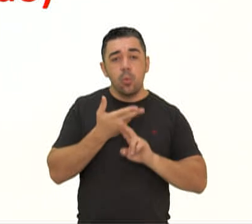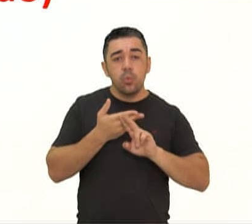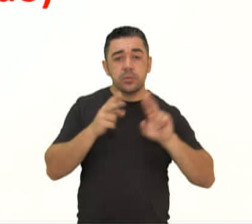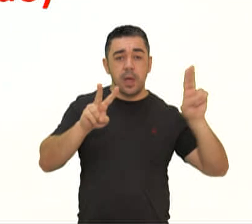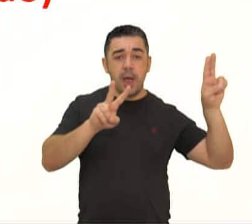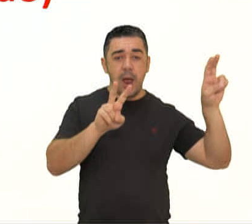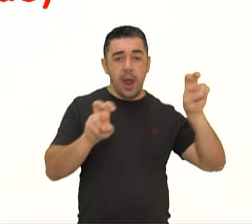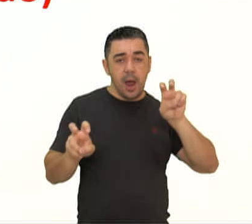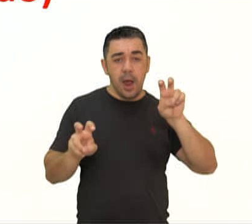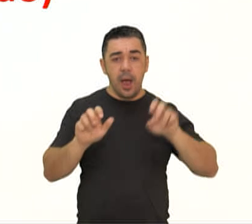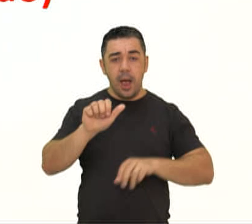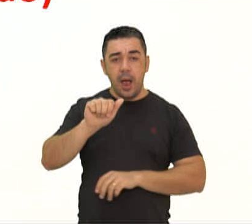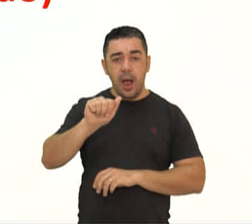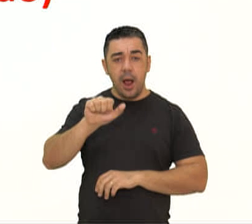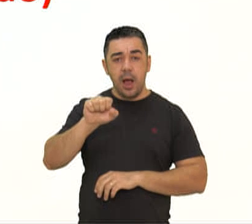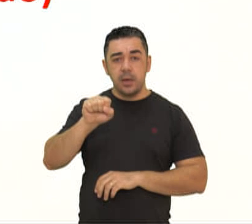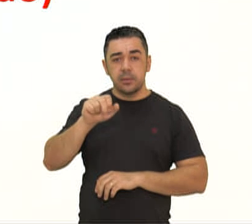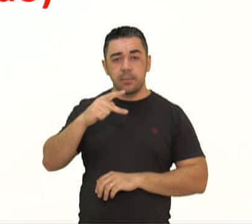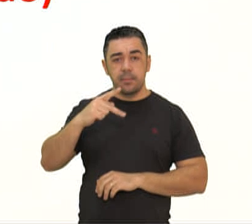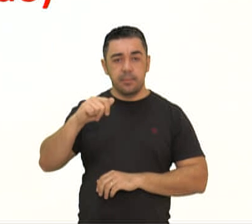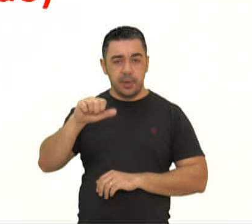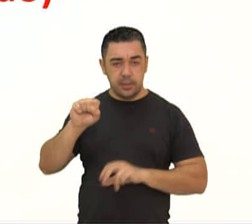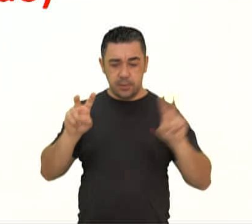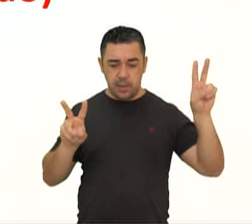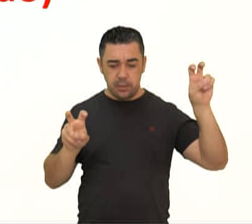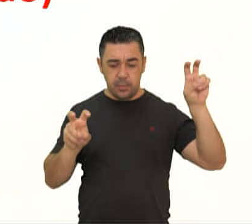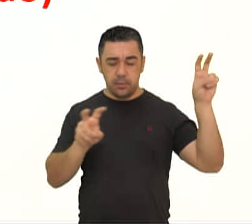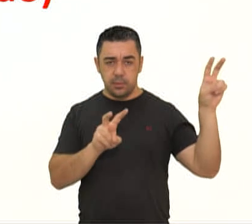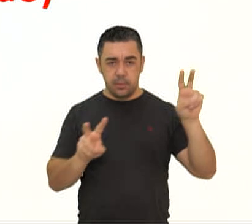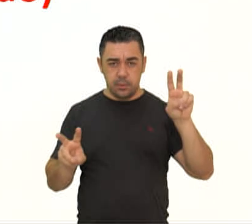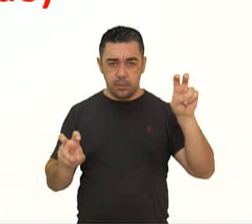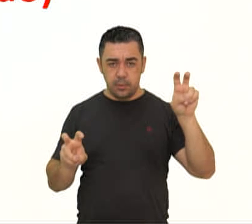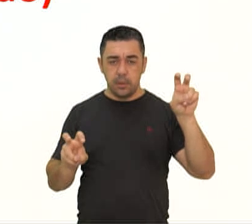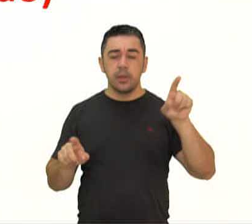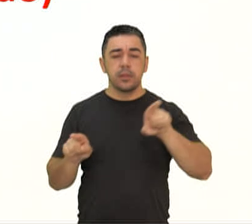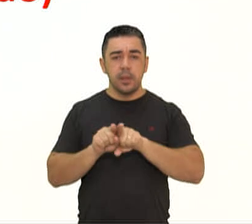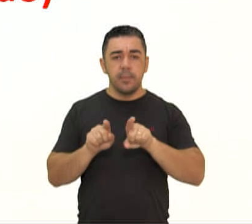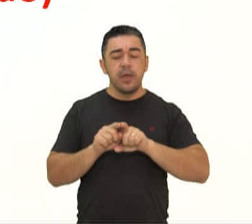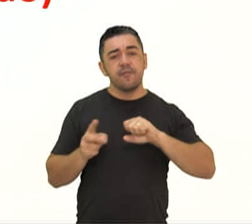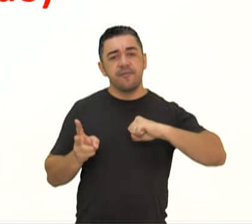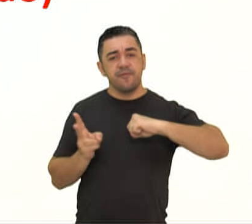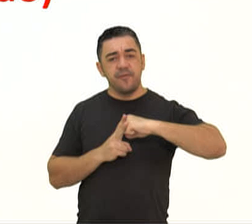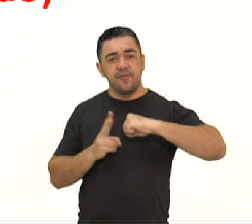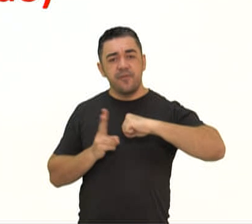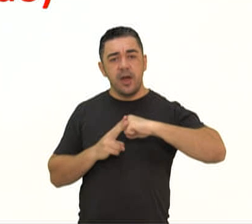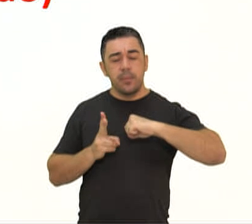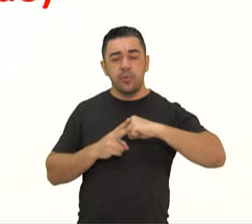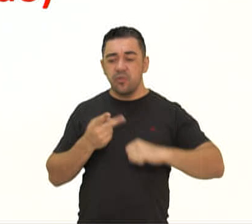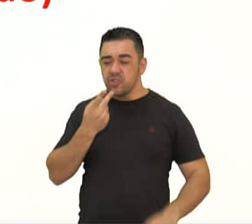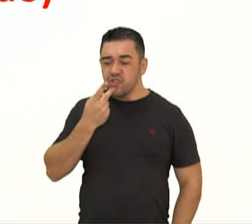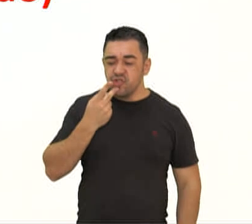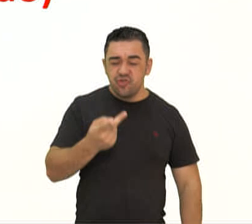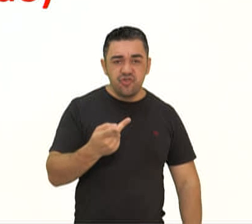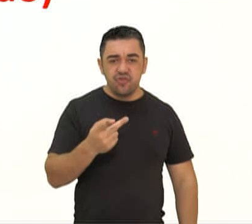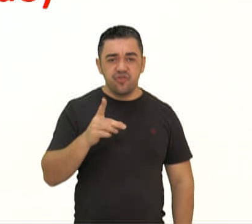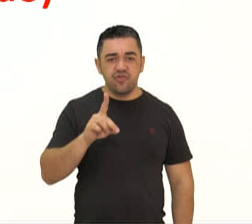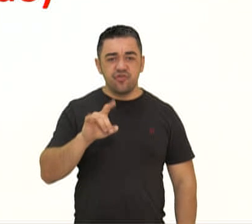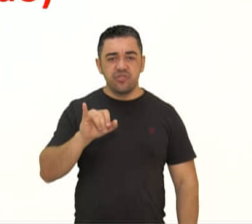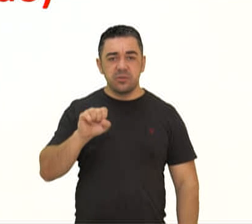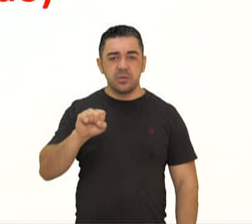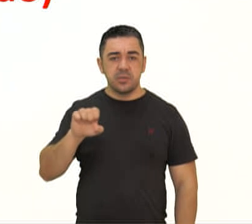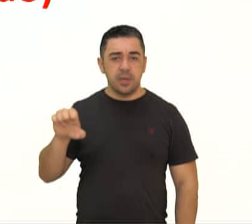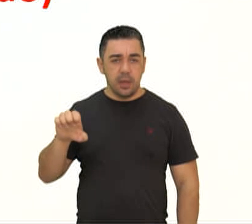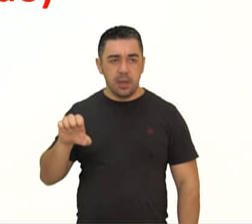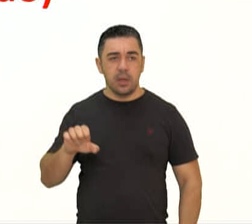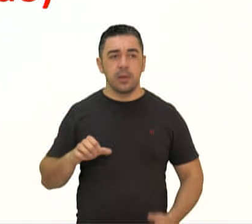das aspas e pelo uso do verbo dicende, verbos de elocução, verbos do